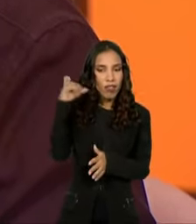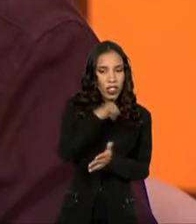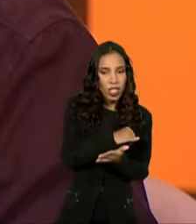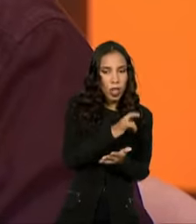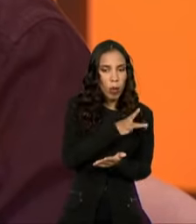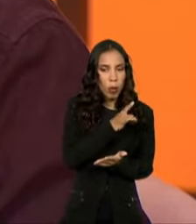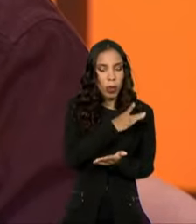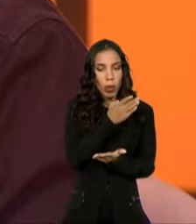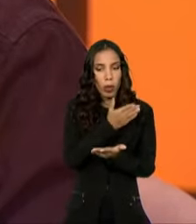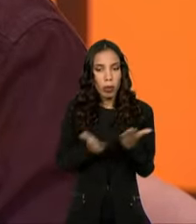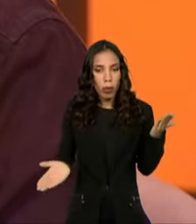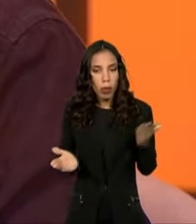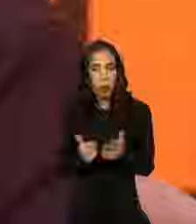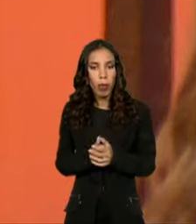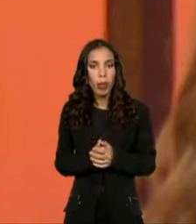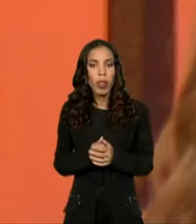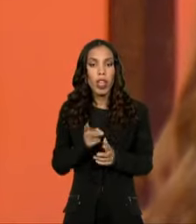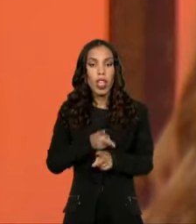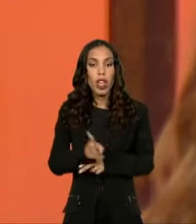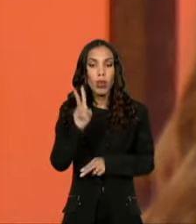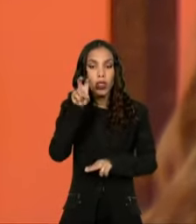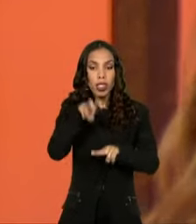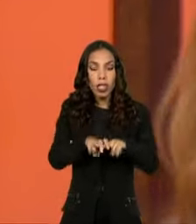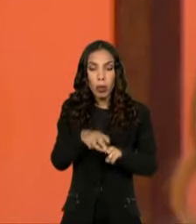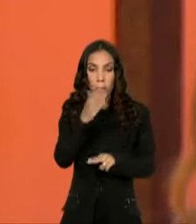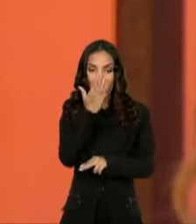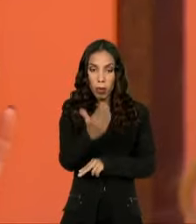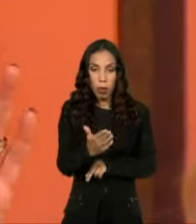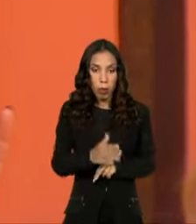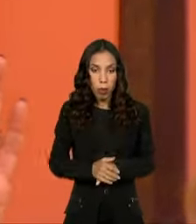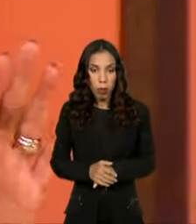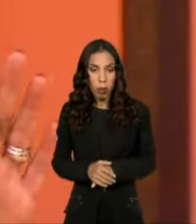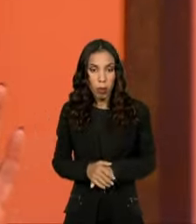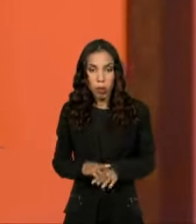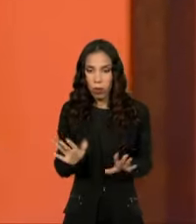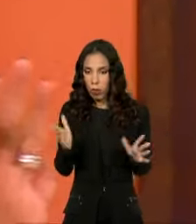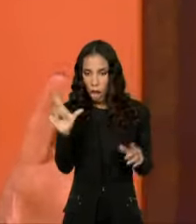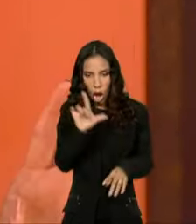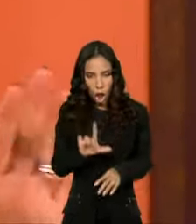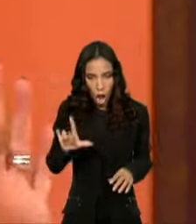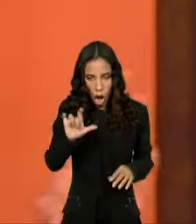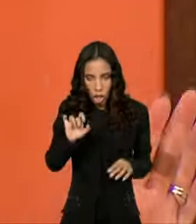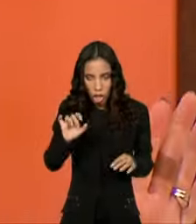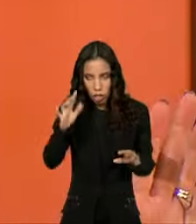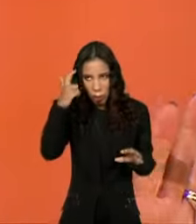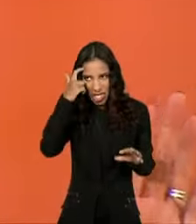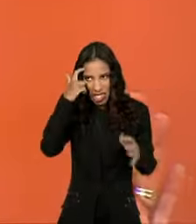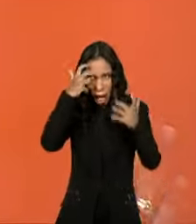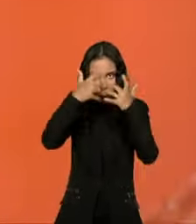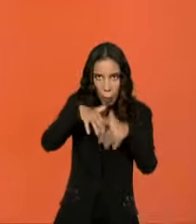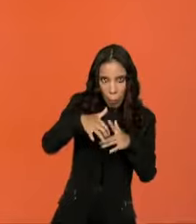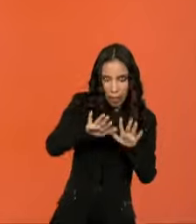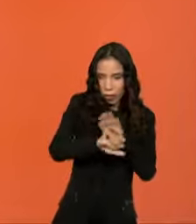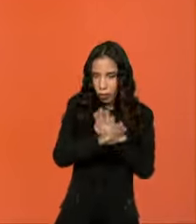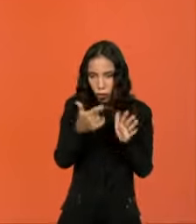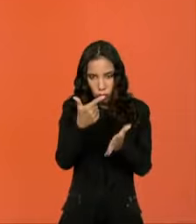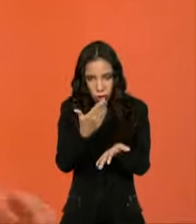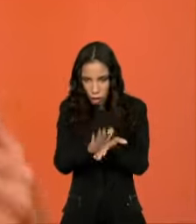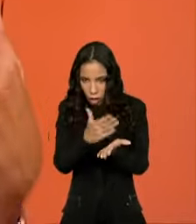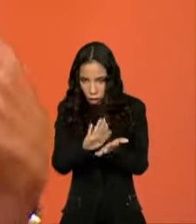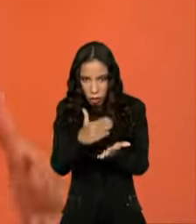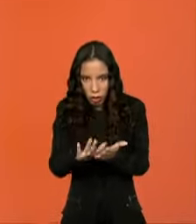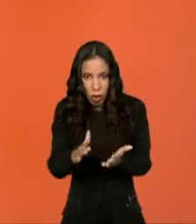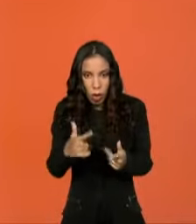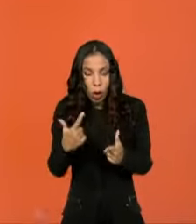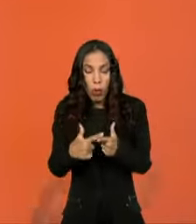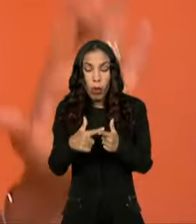a posição. Eu vou sempre na frente. Não tem lógica nenhuma, tá, gente? É eu vou ter mais. Por quê? É porque eu preciso não